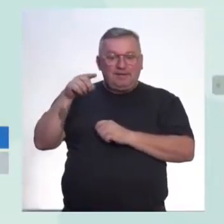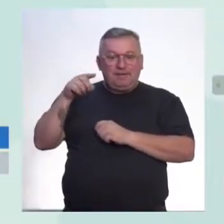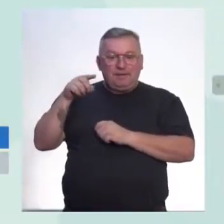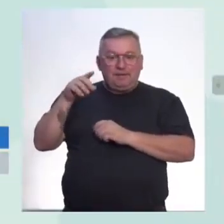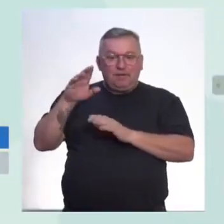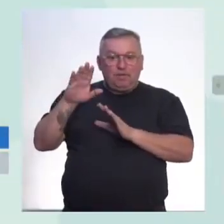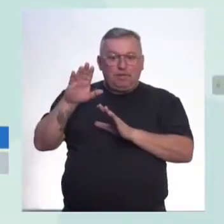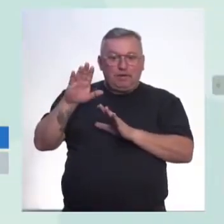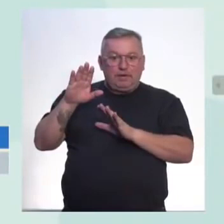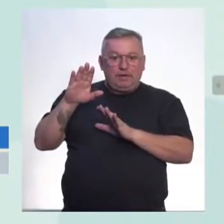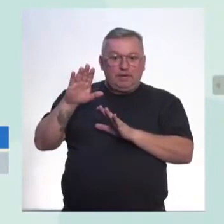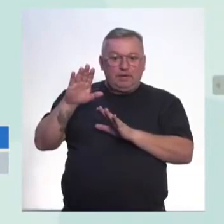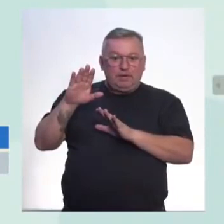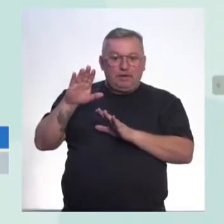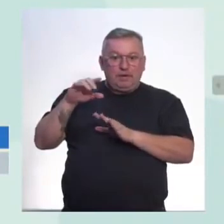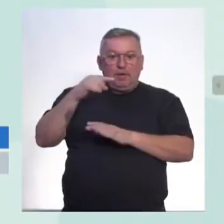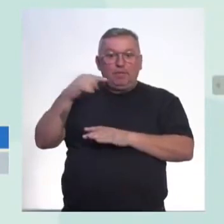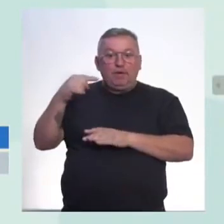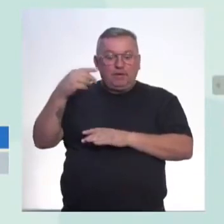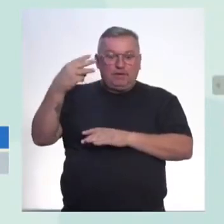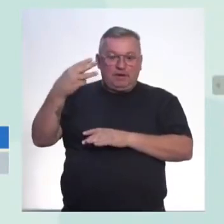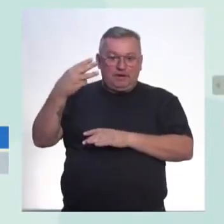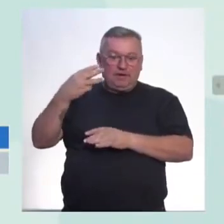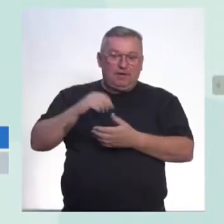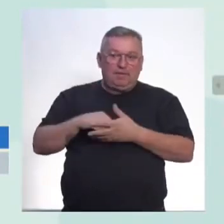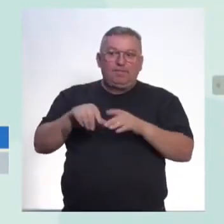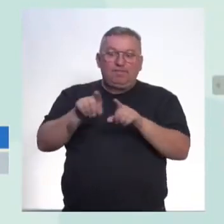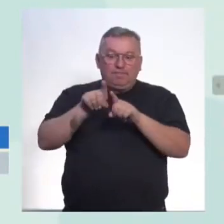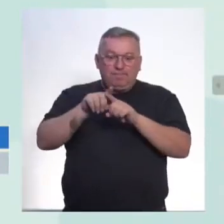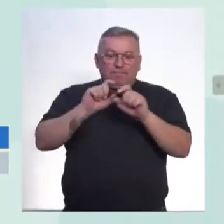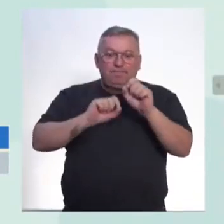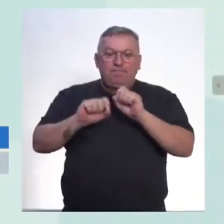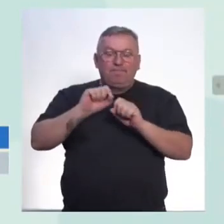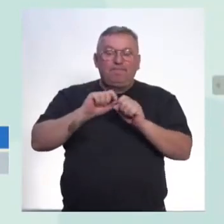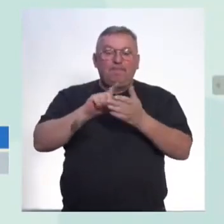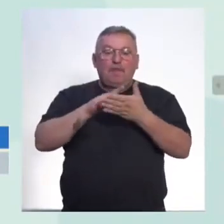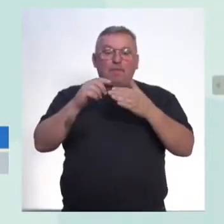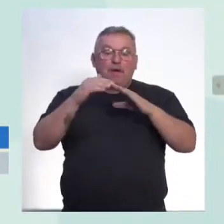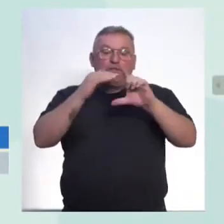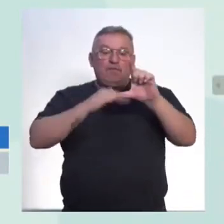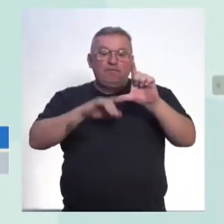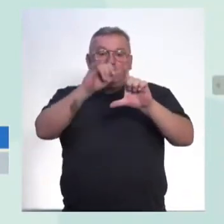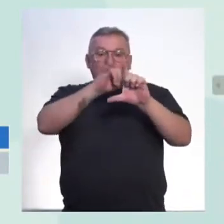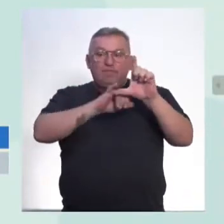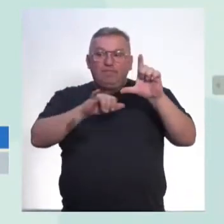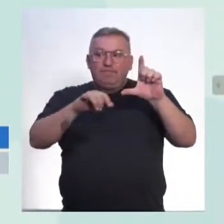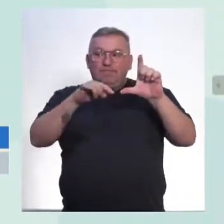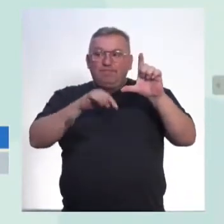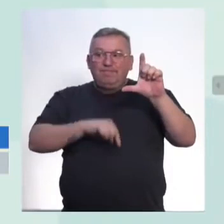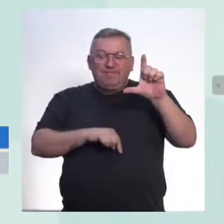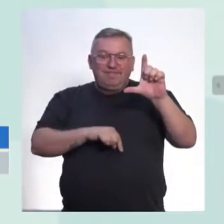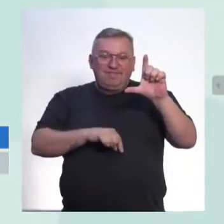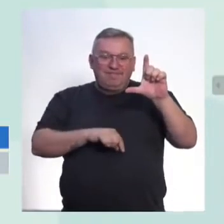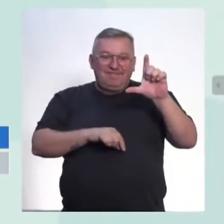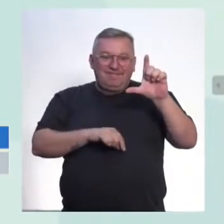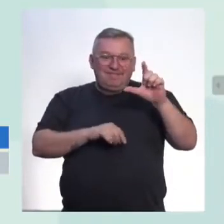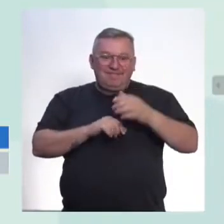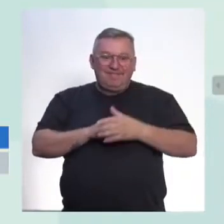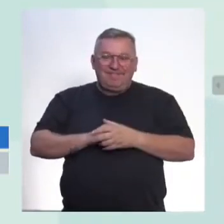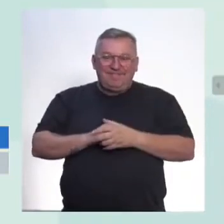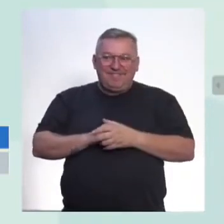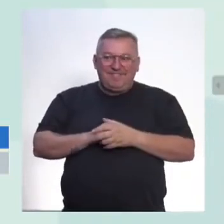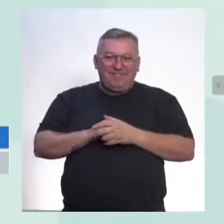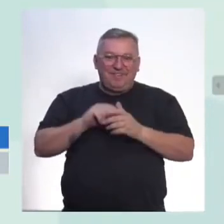perdão, tá? Aqui embaixo, menos 3 também, ó, tá na parte inferior do Y, portanto, os valores são